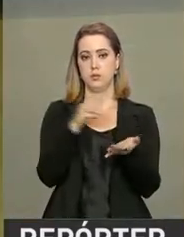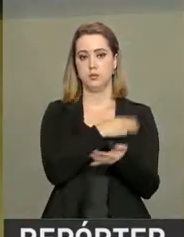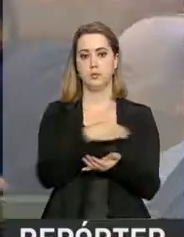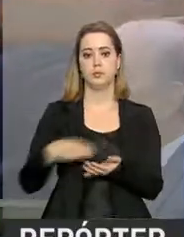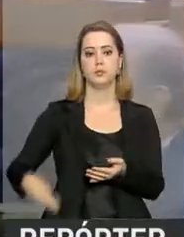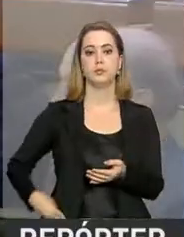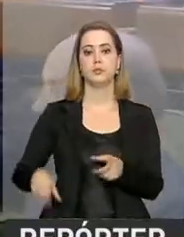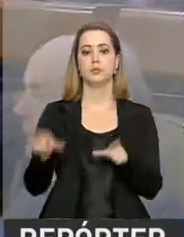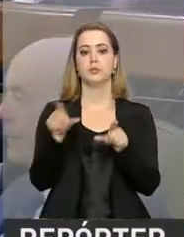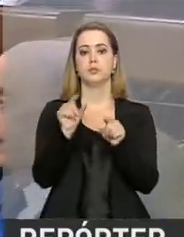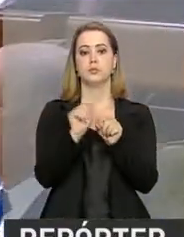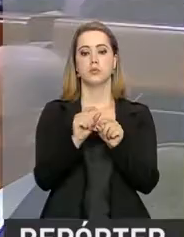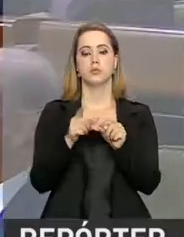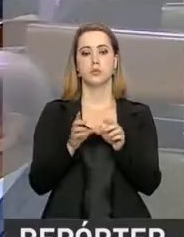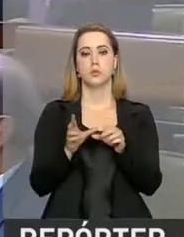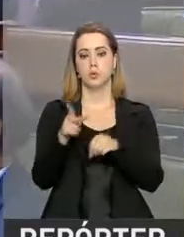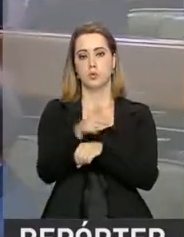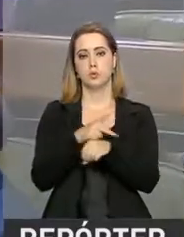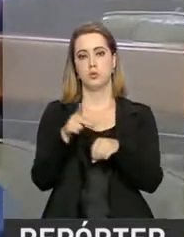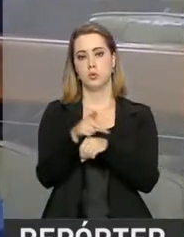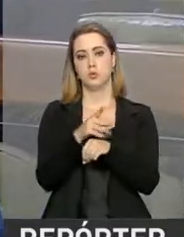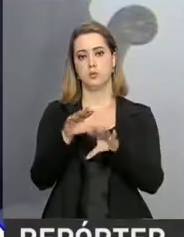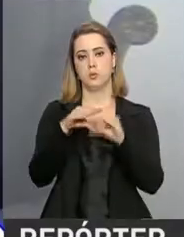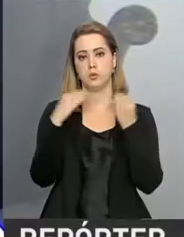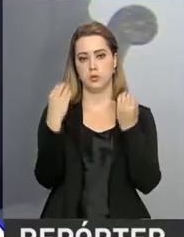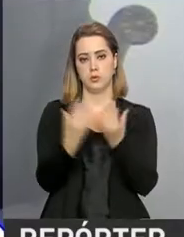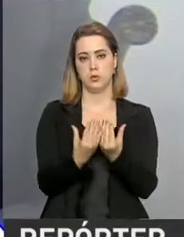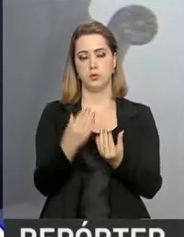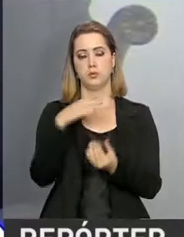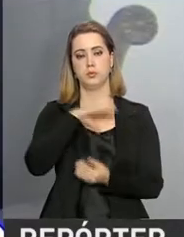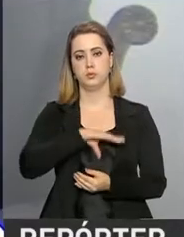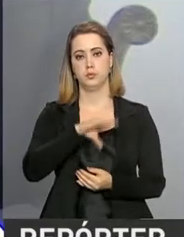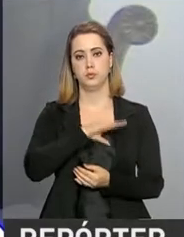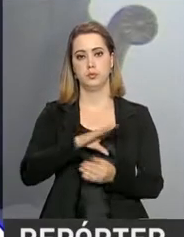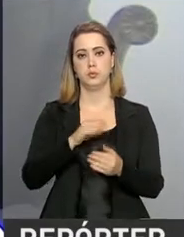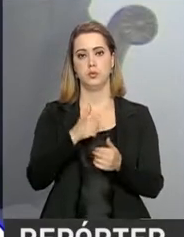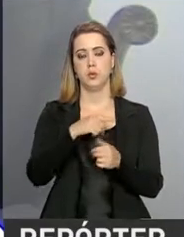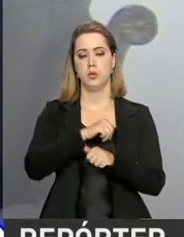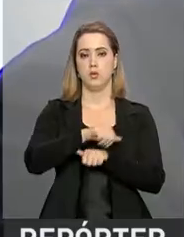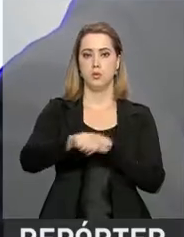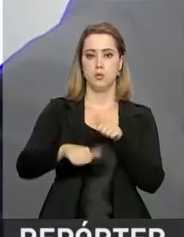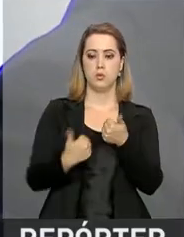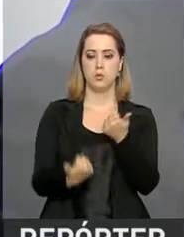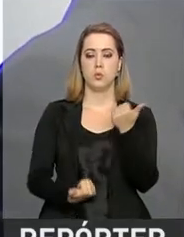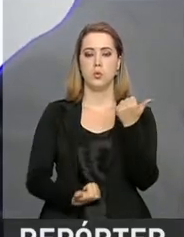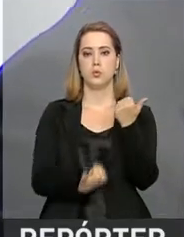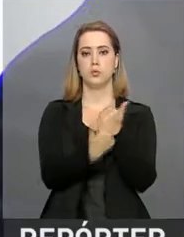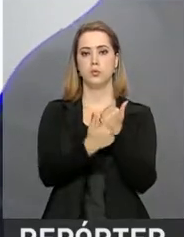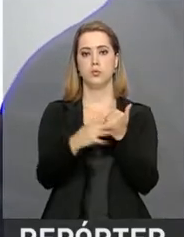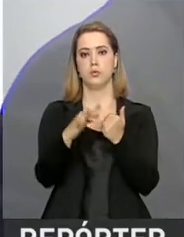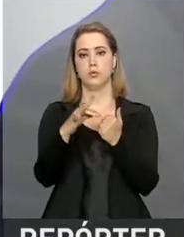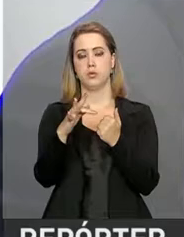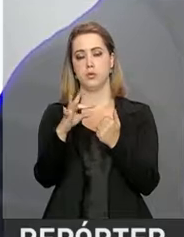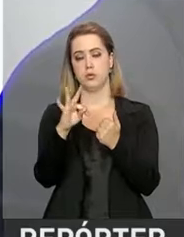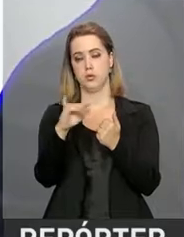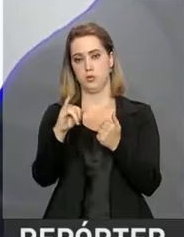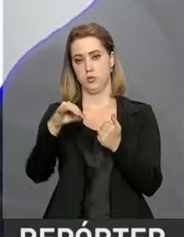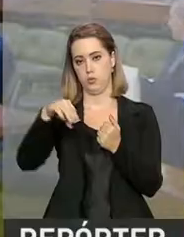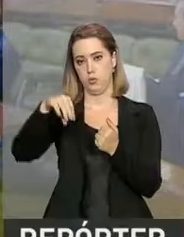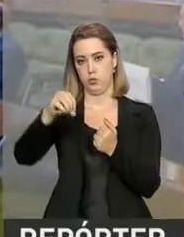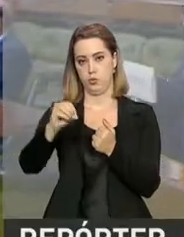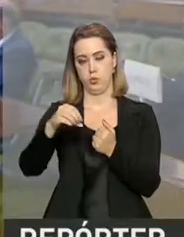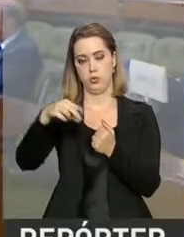relações exteriores dos países membros a presença do grupo passou do timor leste para o brasil a cplp foi criada há